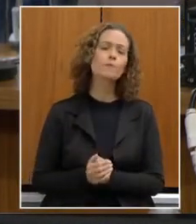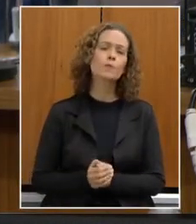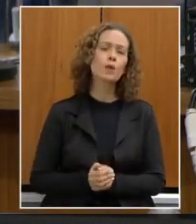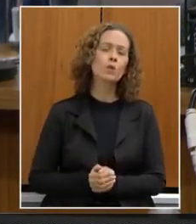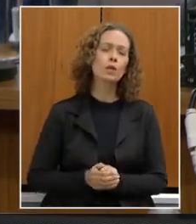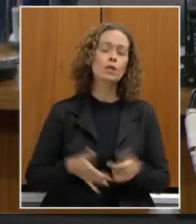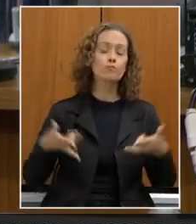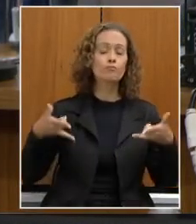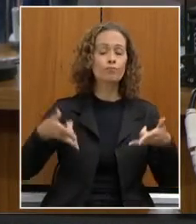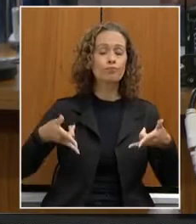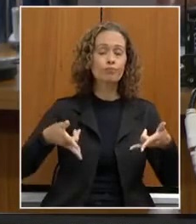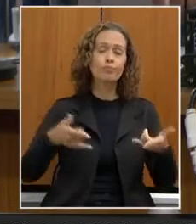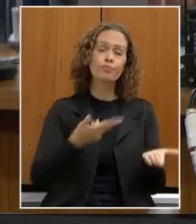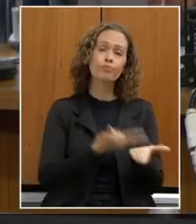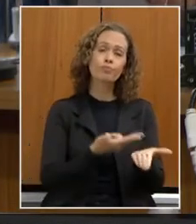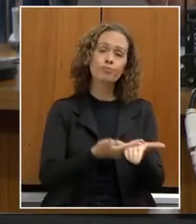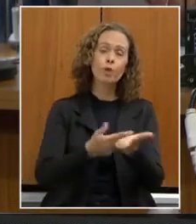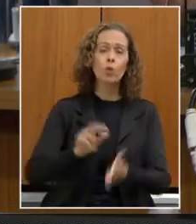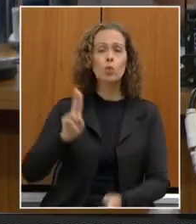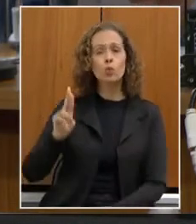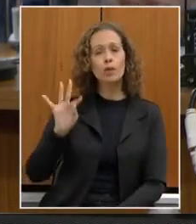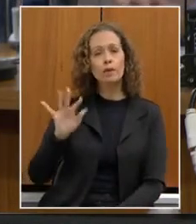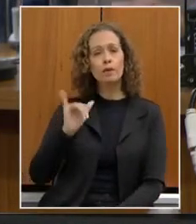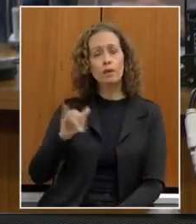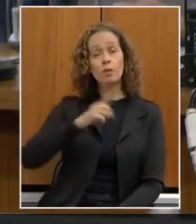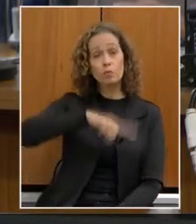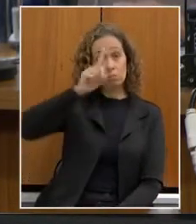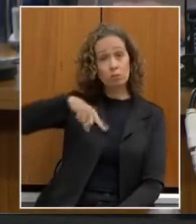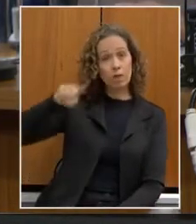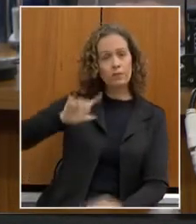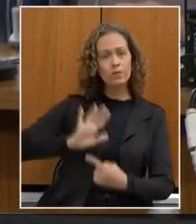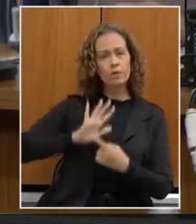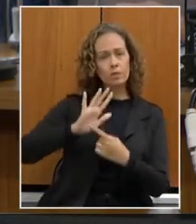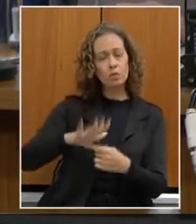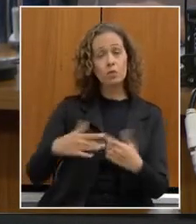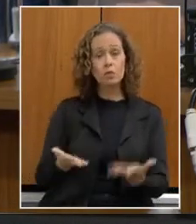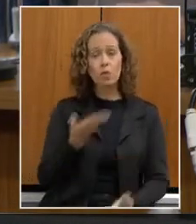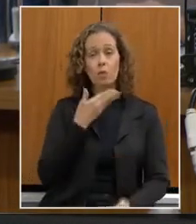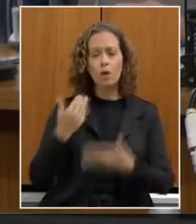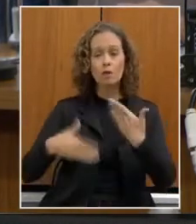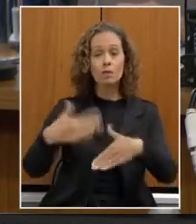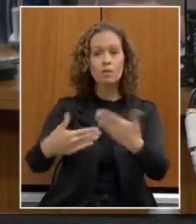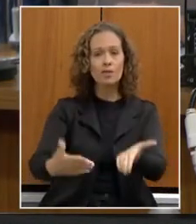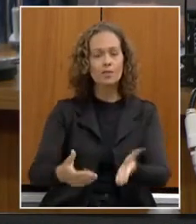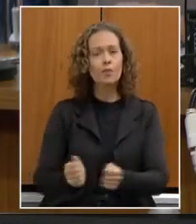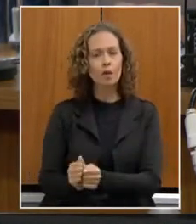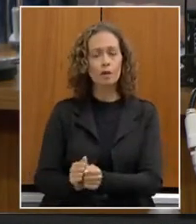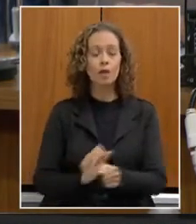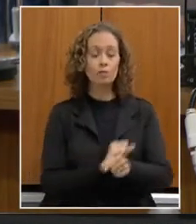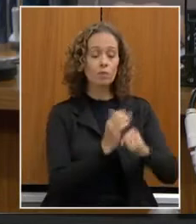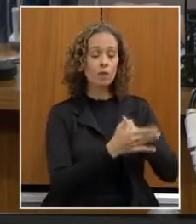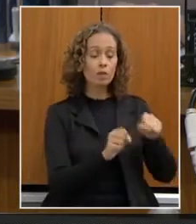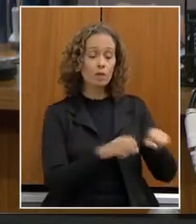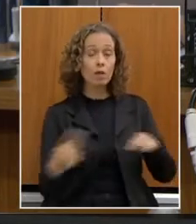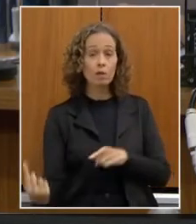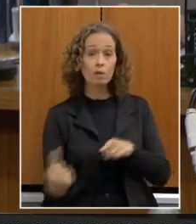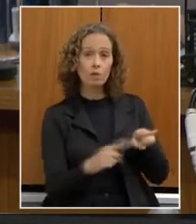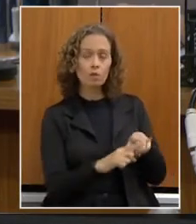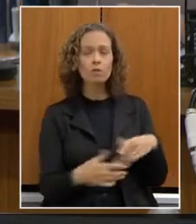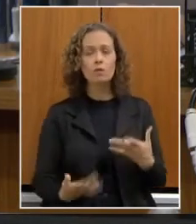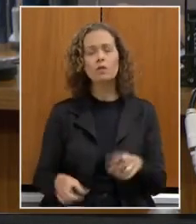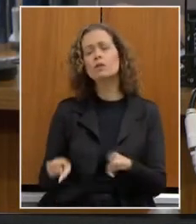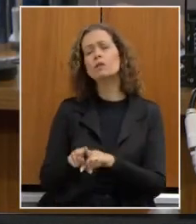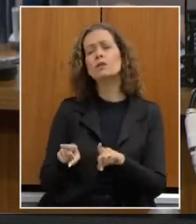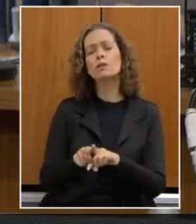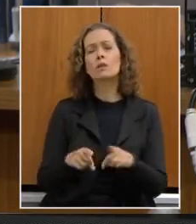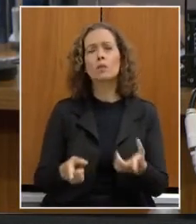como o gráfico demonstrou são fundamentais para que a gente possa ter esse melhor desempenho no combate à pandemia e mesmo sem aportes